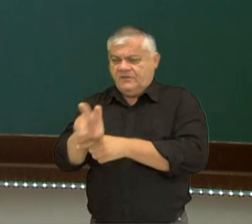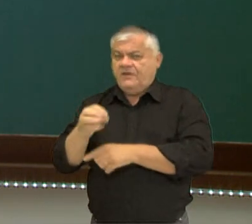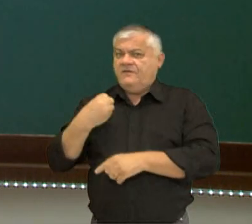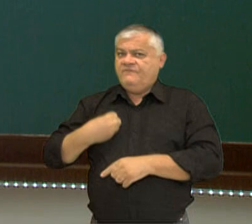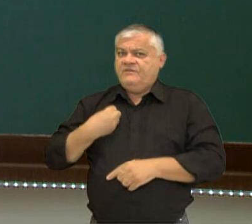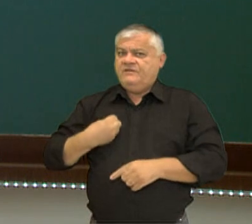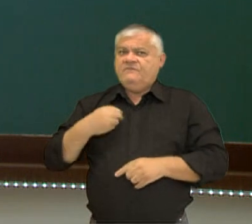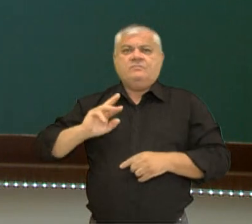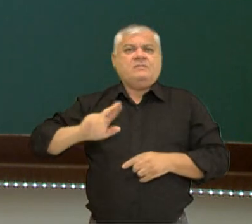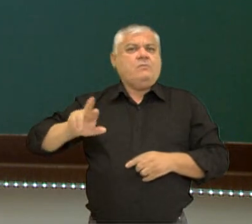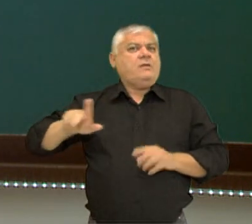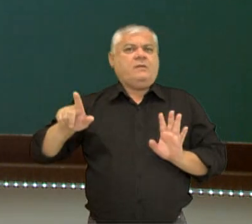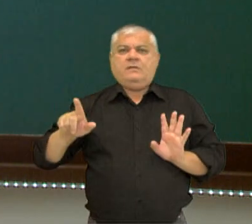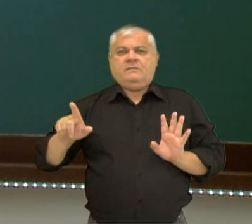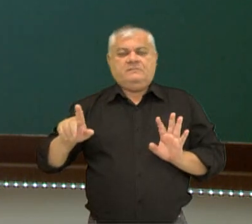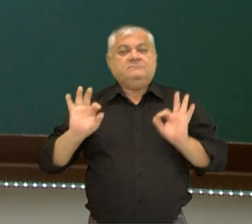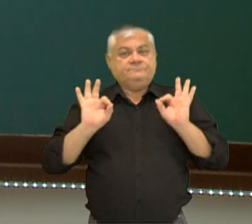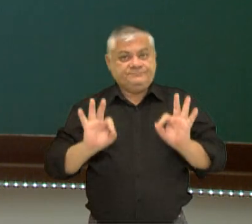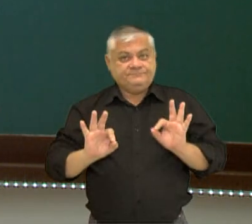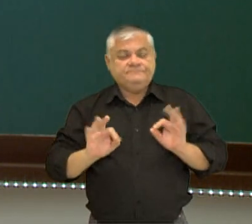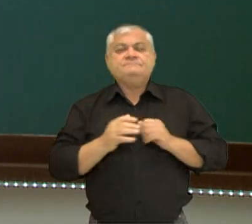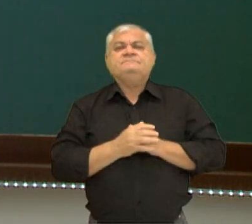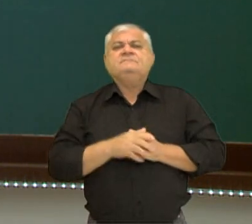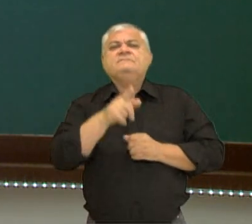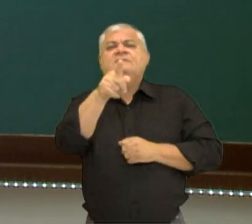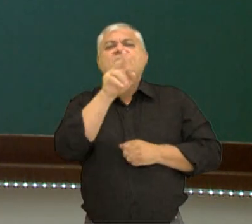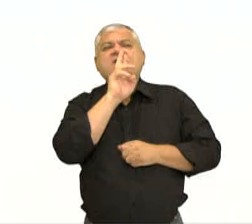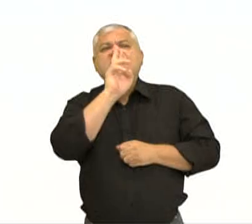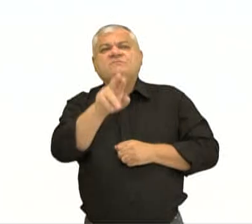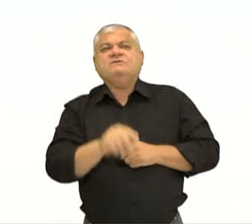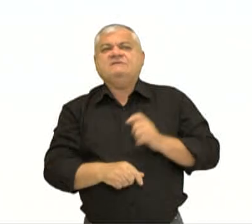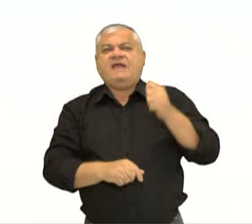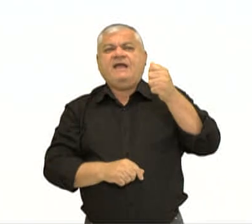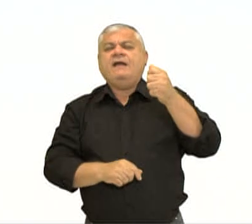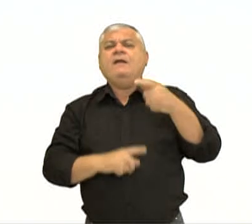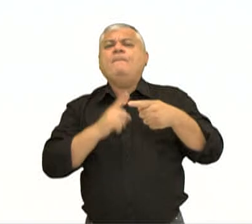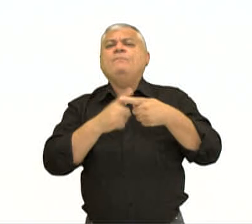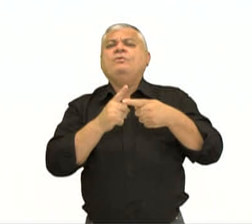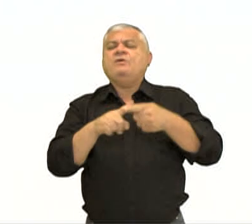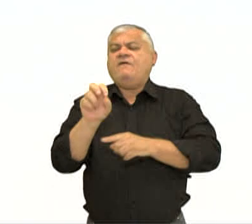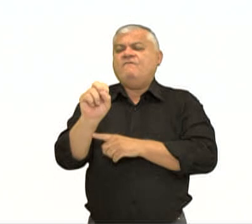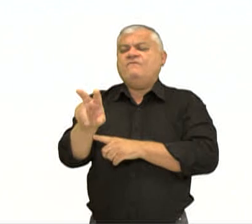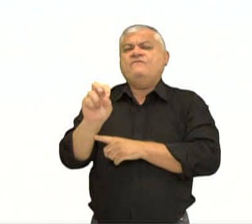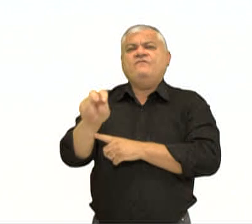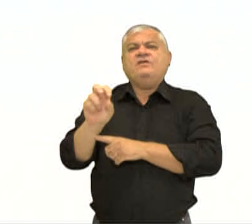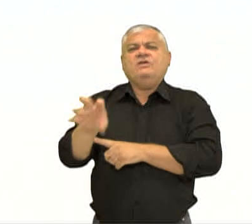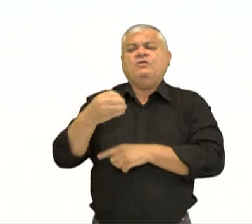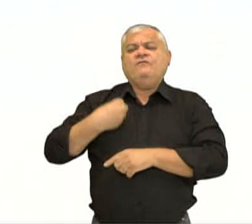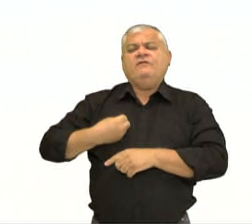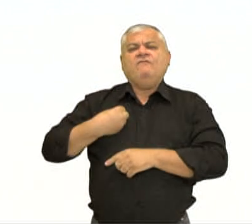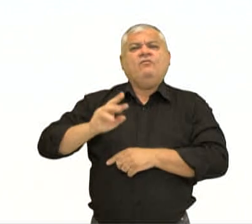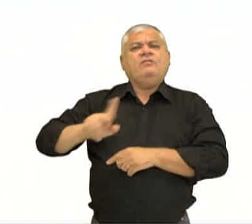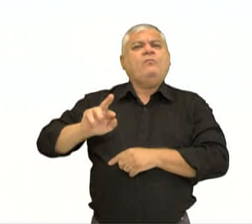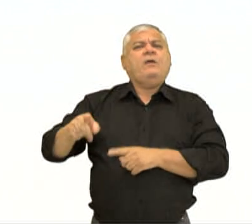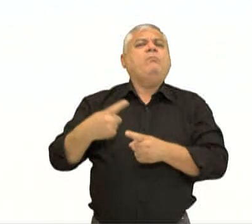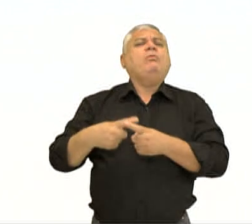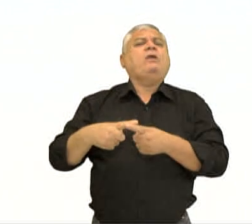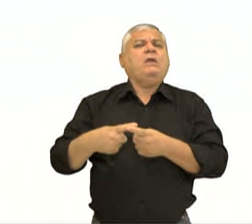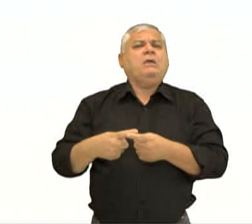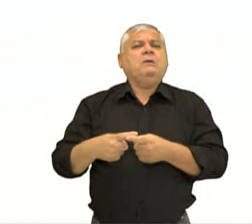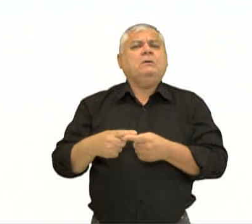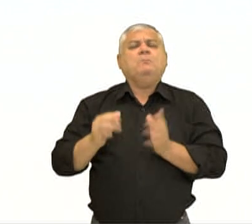vivo. Agora, com base nisso, responda aí: por que os vírus não são considerados seres vivos? Quais